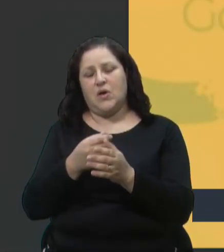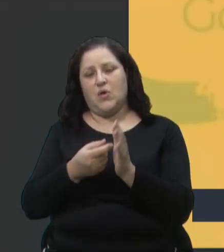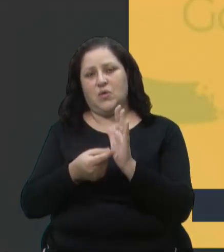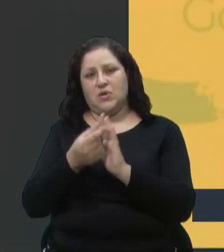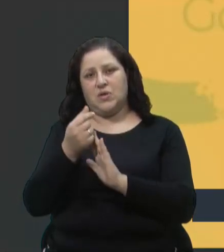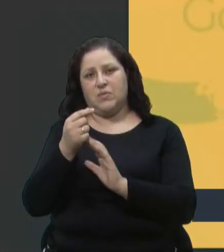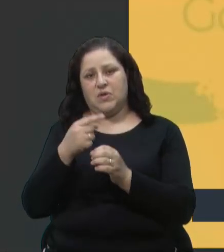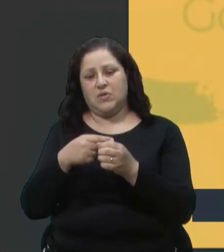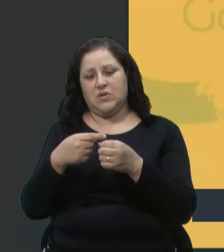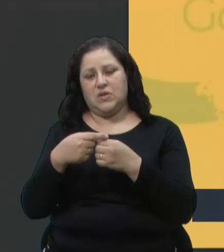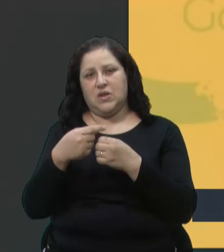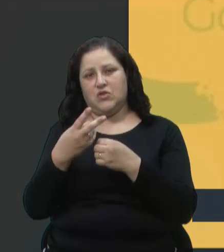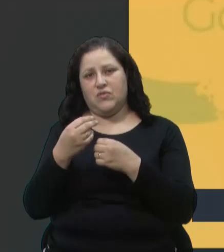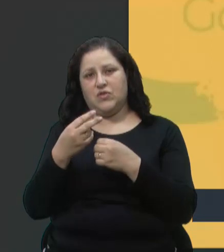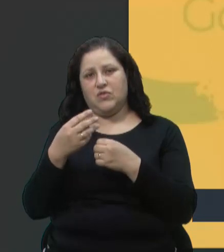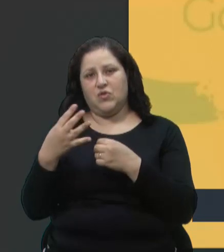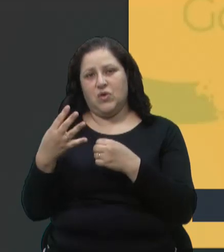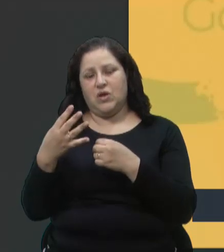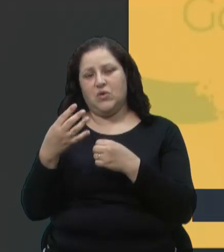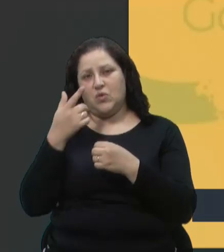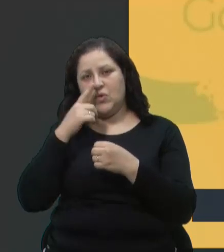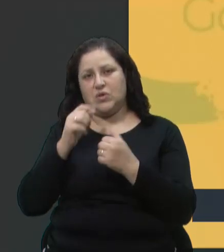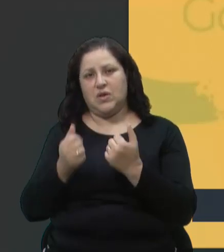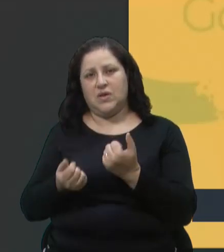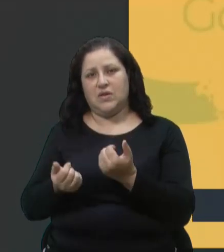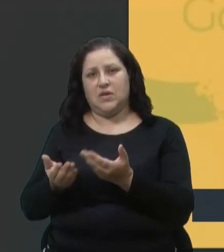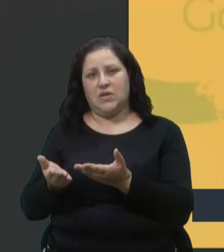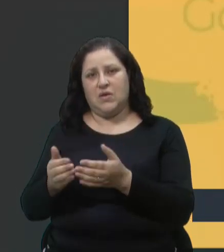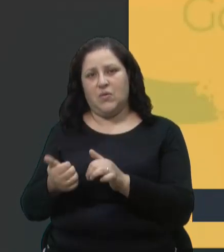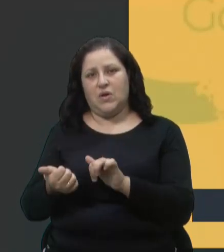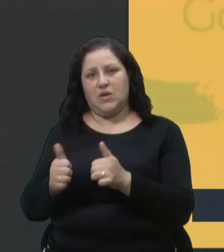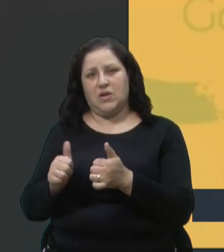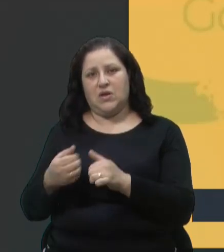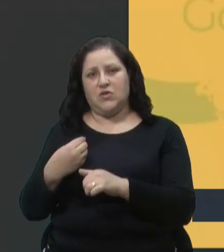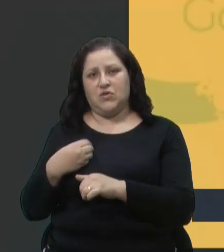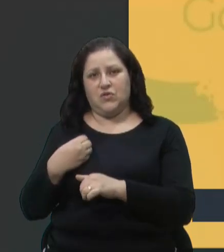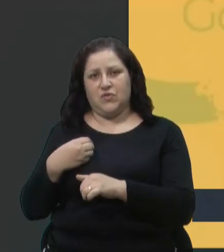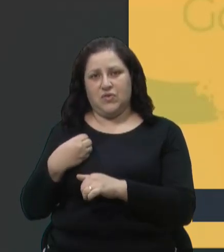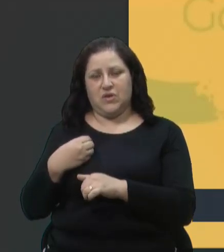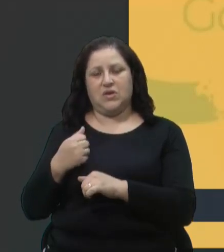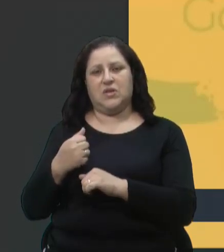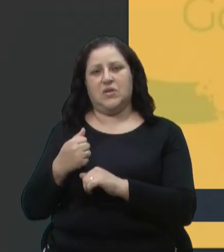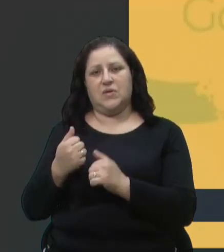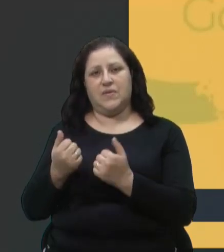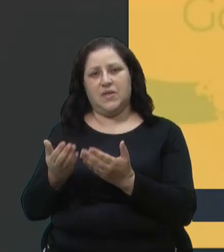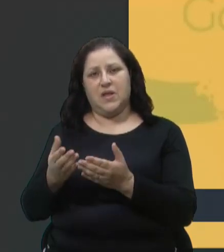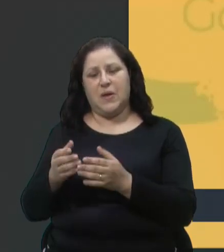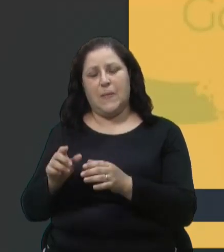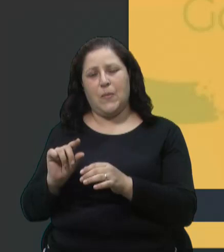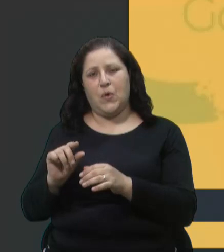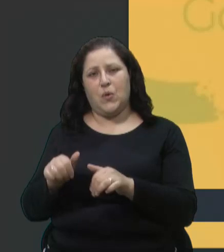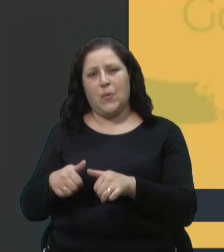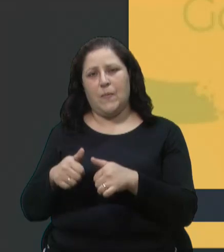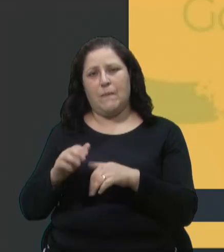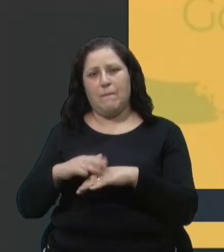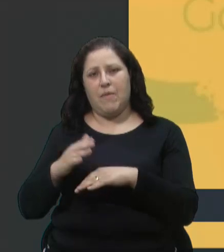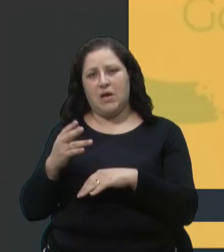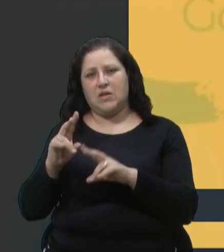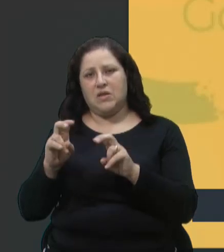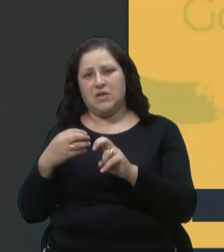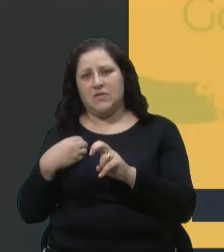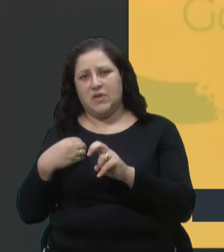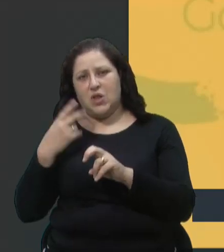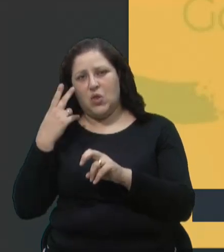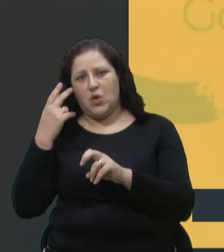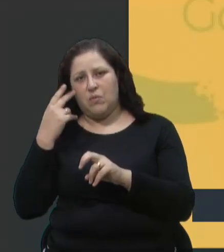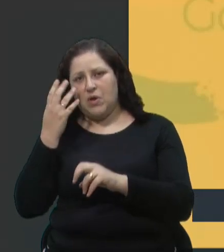2024, para que a gente possa dar qualidade de vida, possa dar um pouco mais de vida, entre aspas, normal